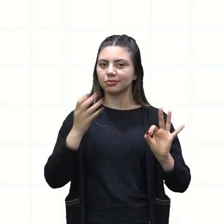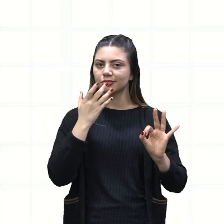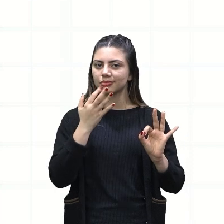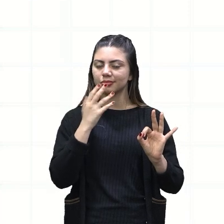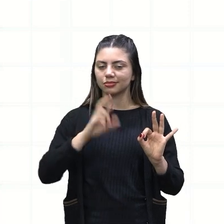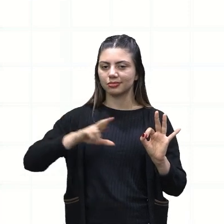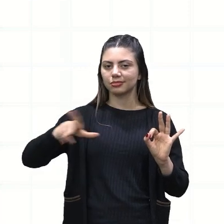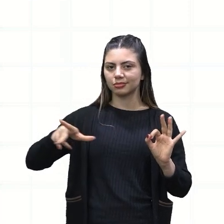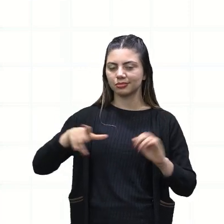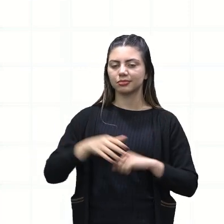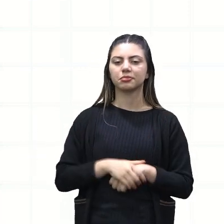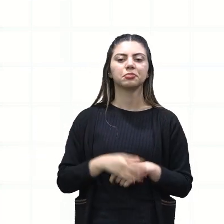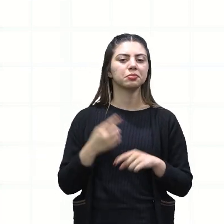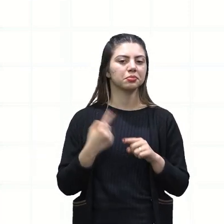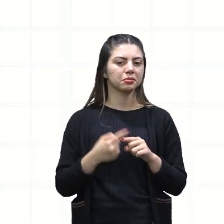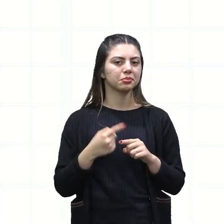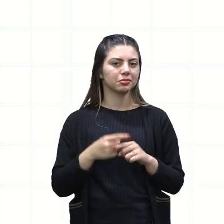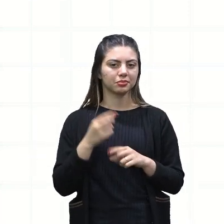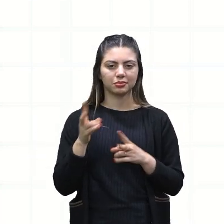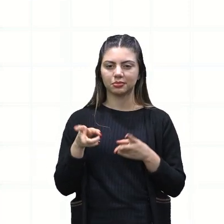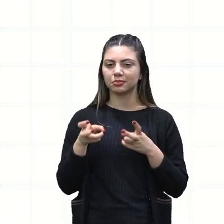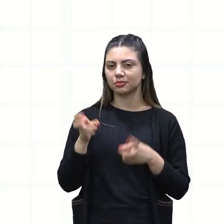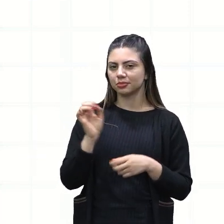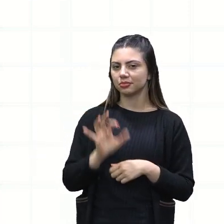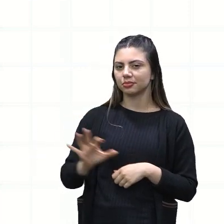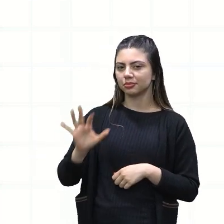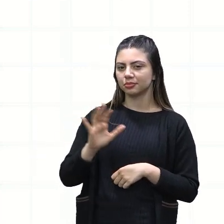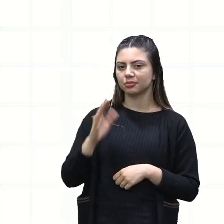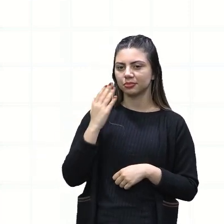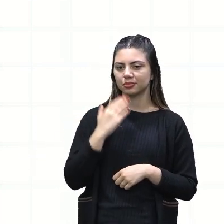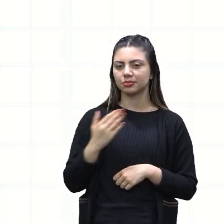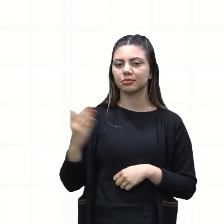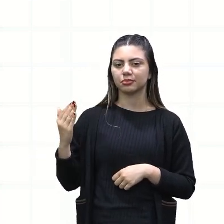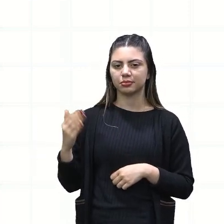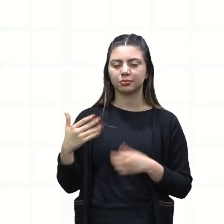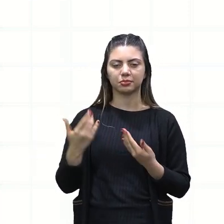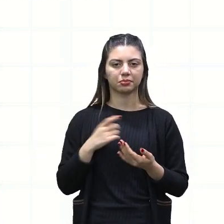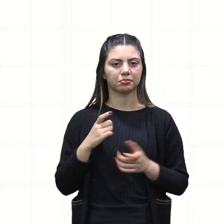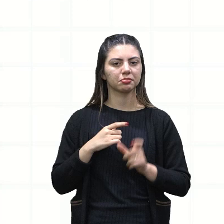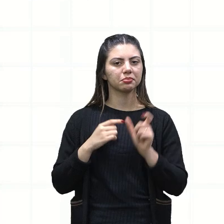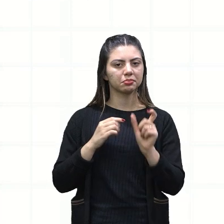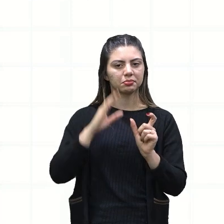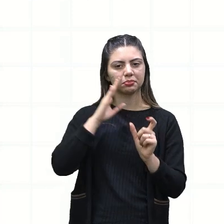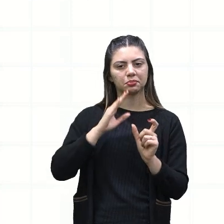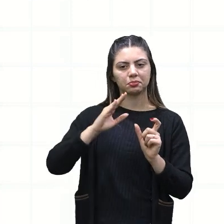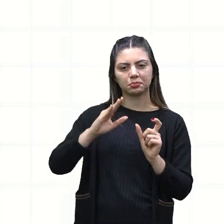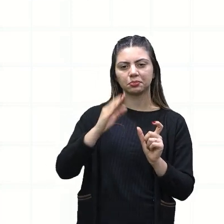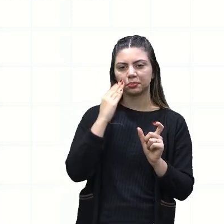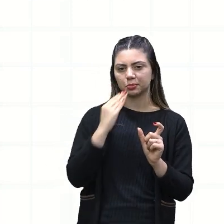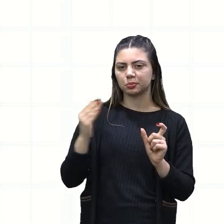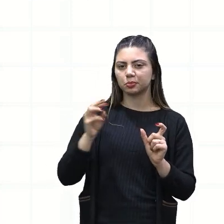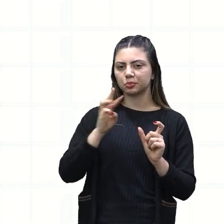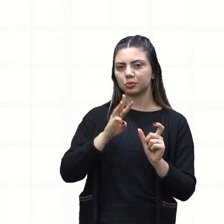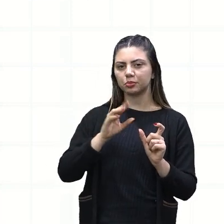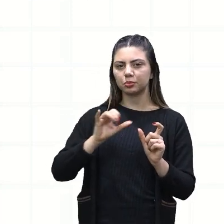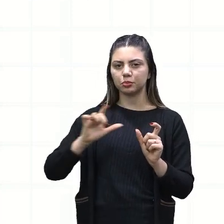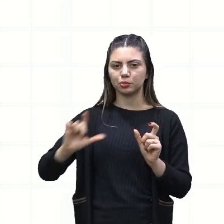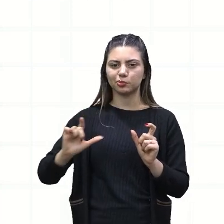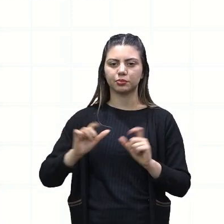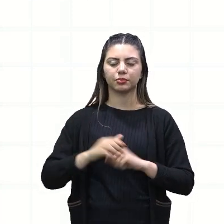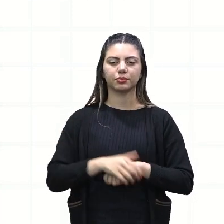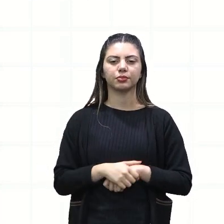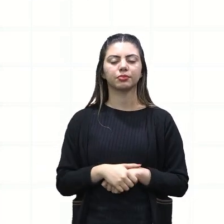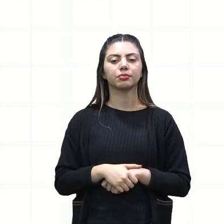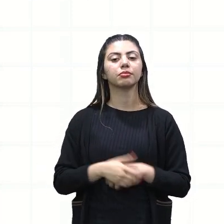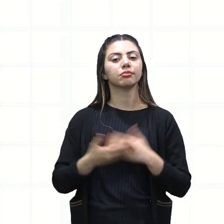Por quê? Porque está com uma cor diferenciada do resto do texto e uma palavra em destaque também das demais, ó. Palavra will. E